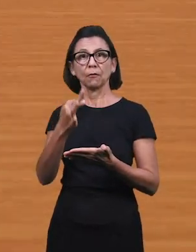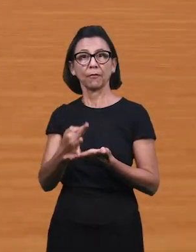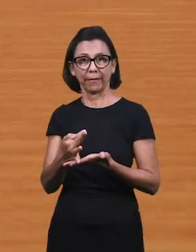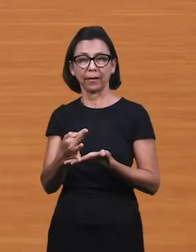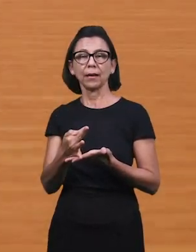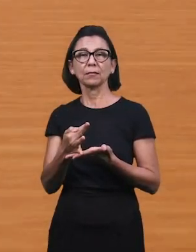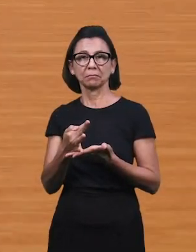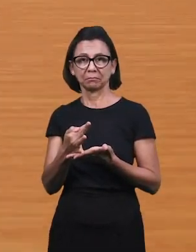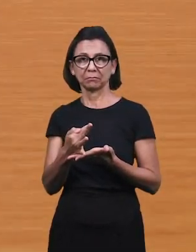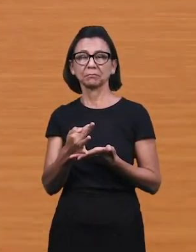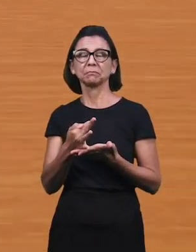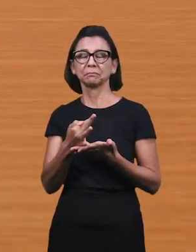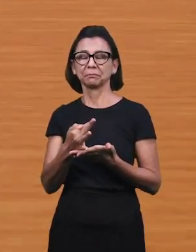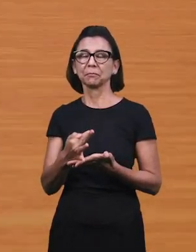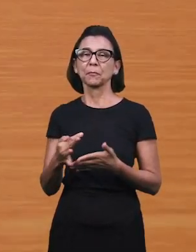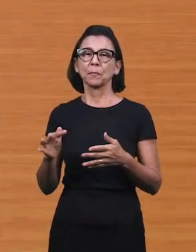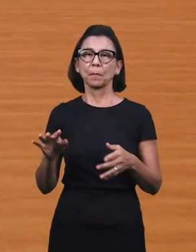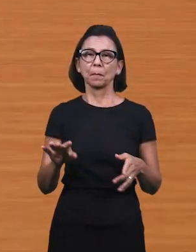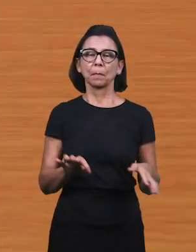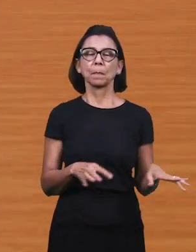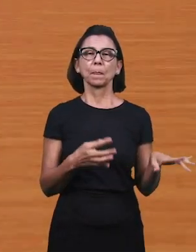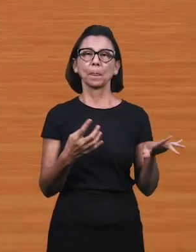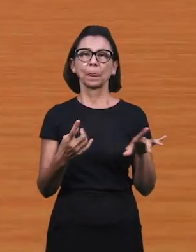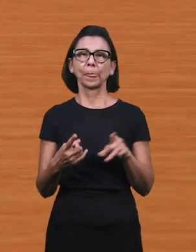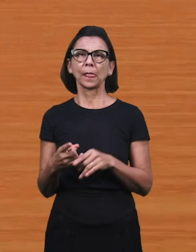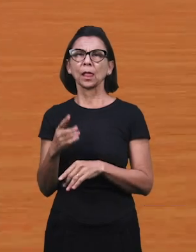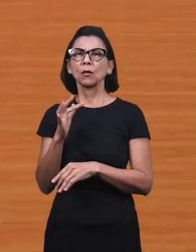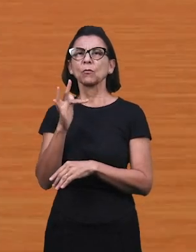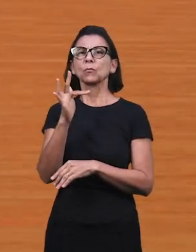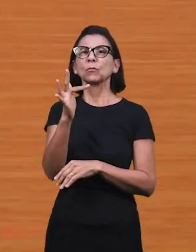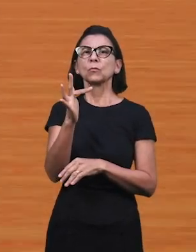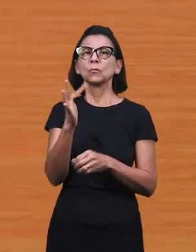a esperança do